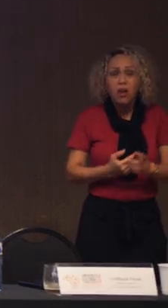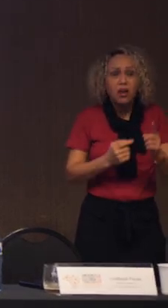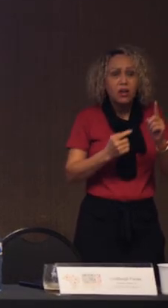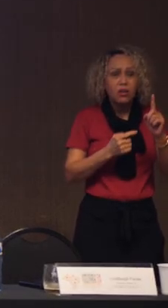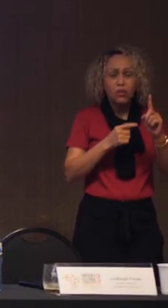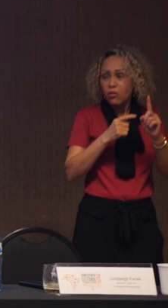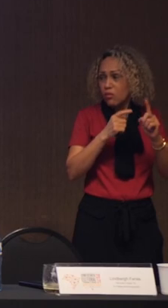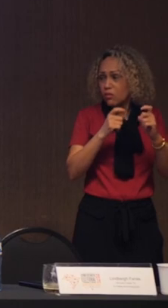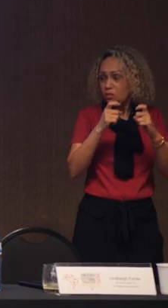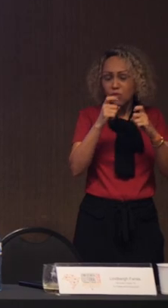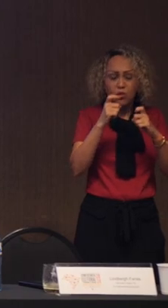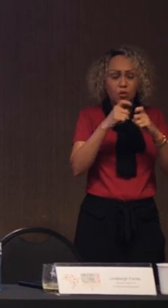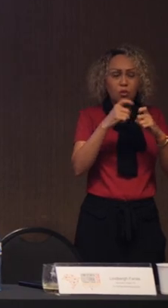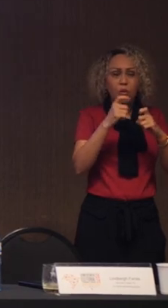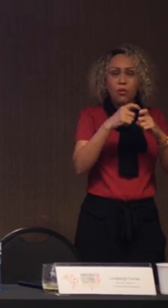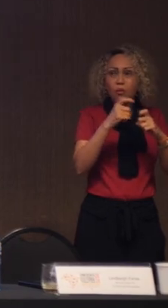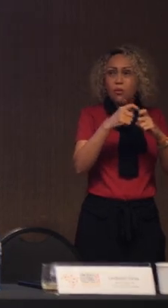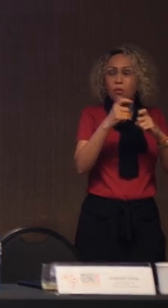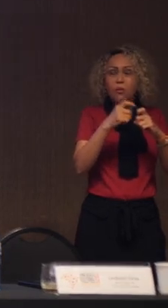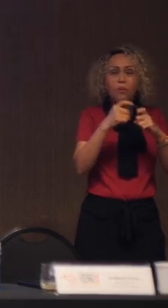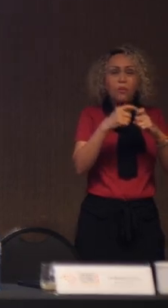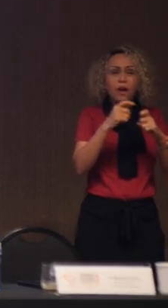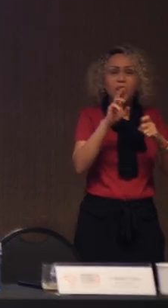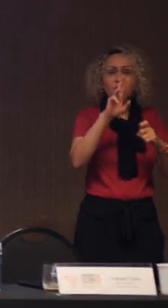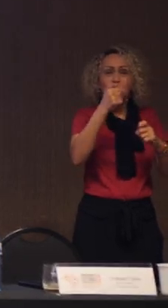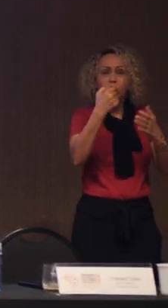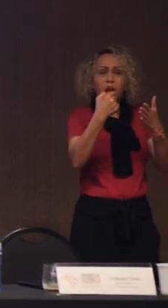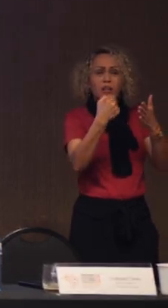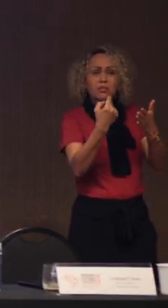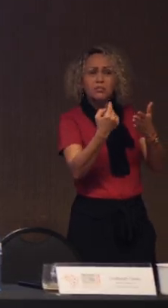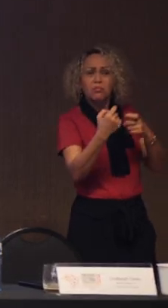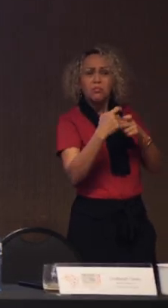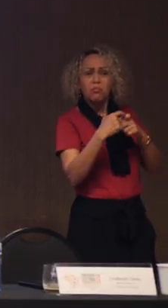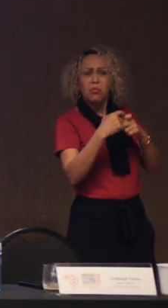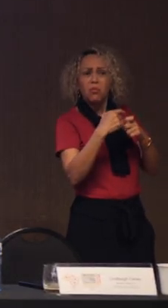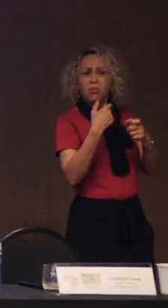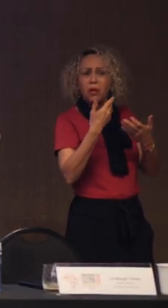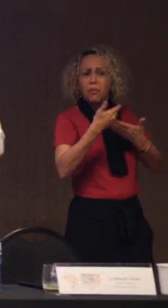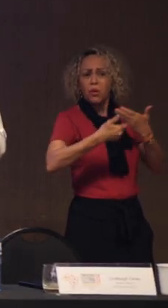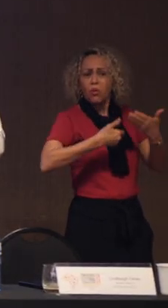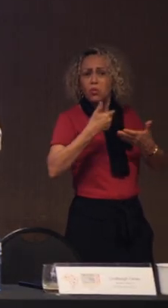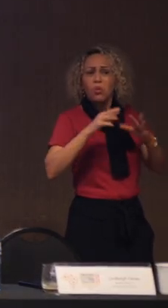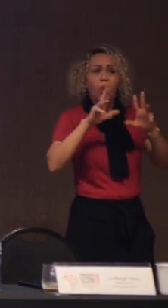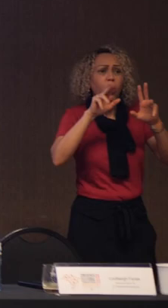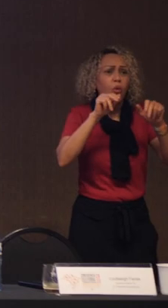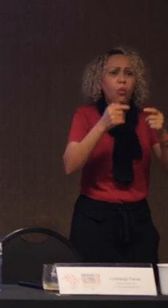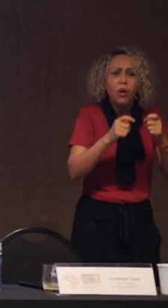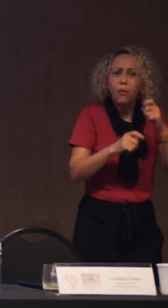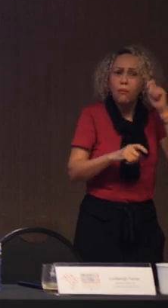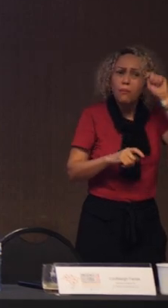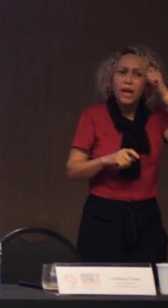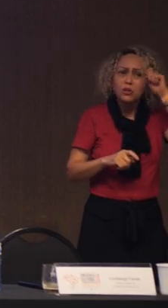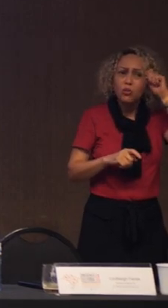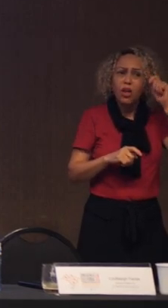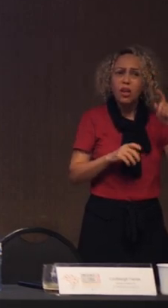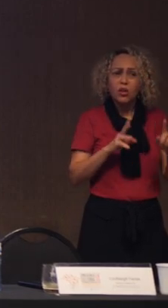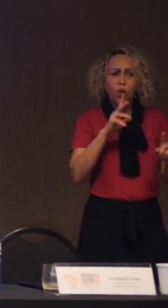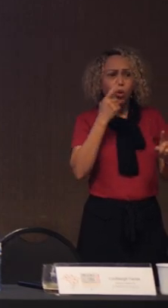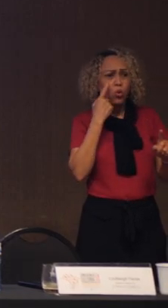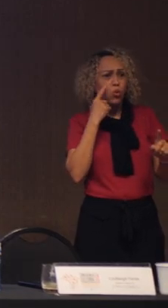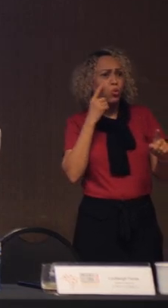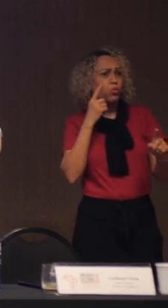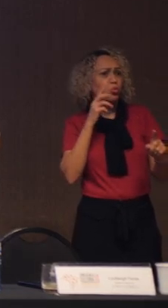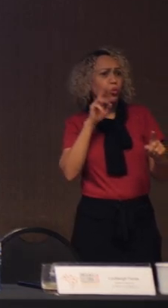para mim... Hein? E mais um pouco. Todos os problemas que a gente tem... Eu digo uma coisa, nesse dia lá, nessa